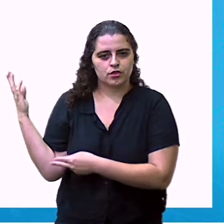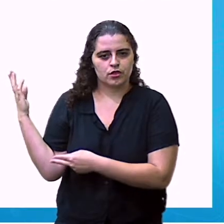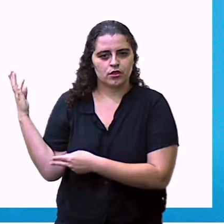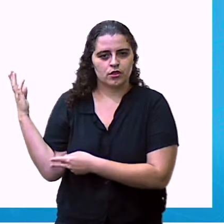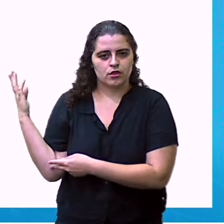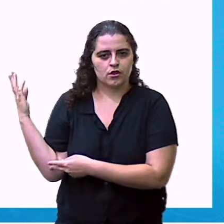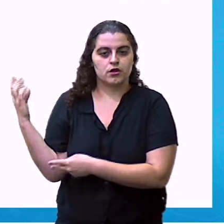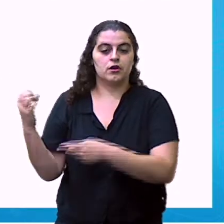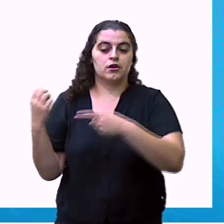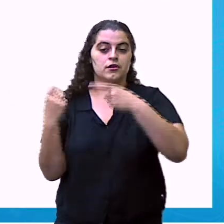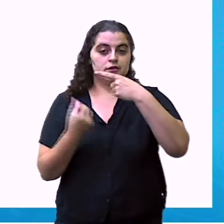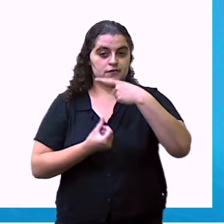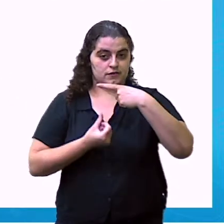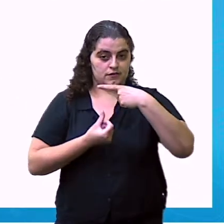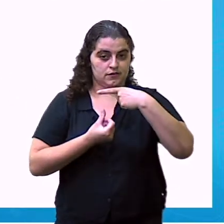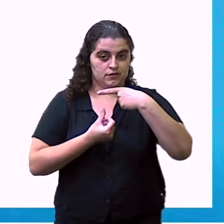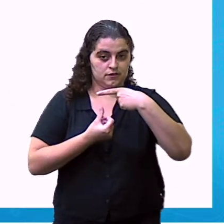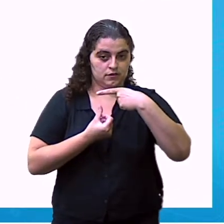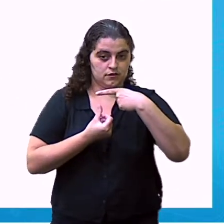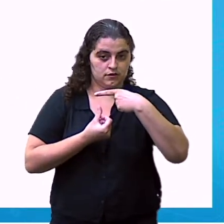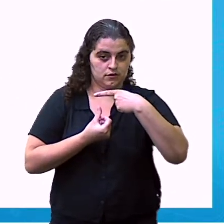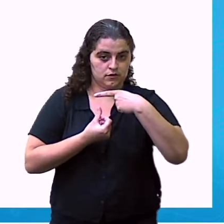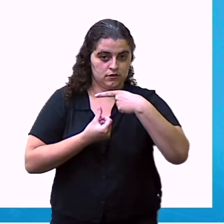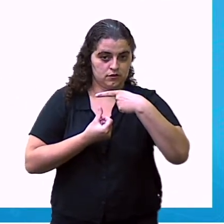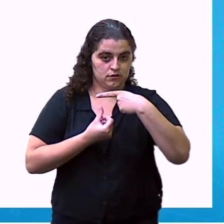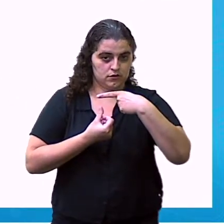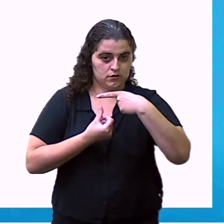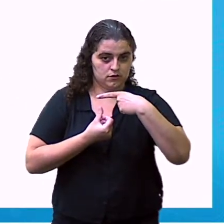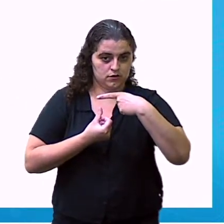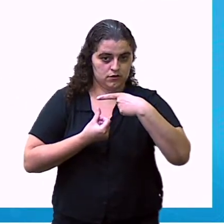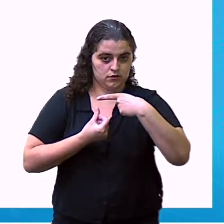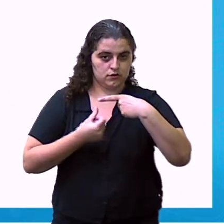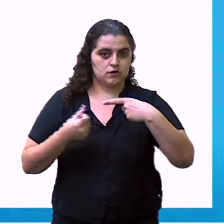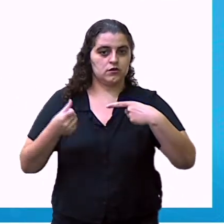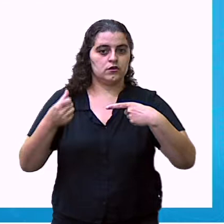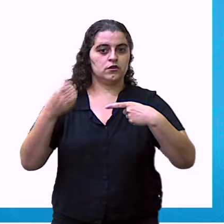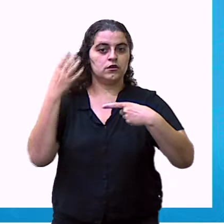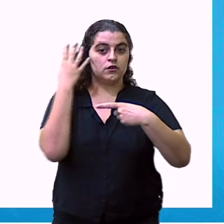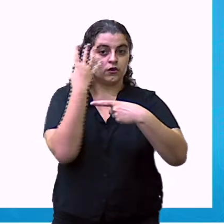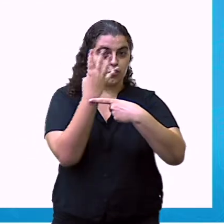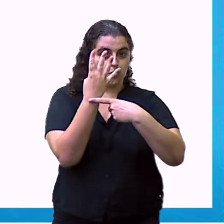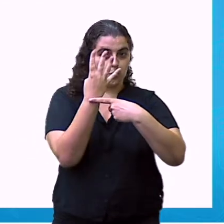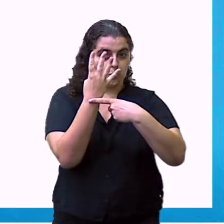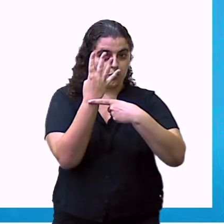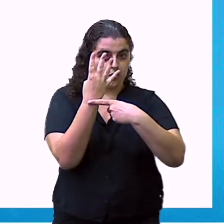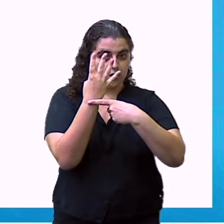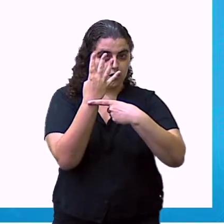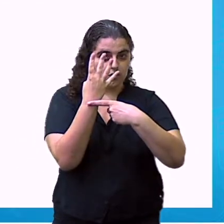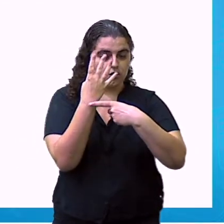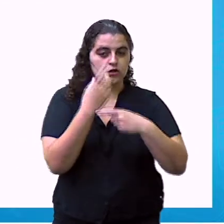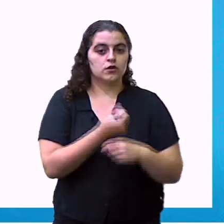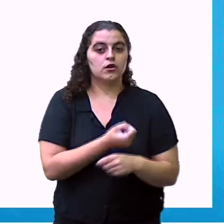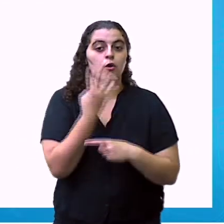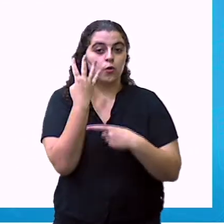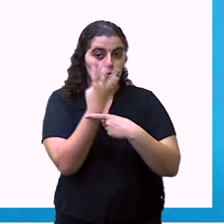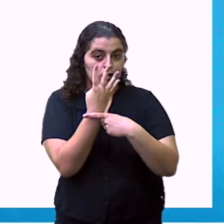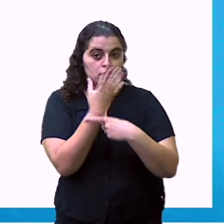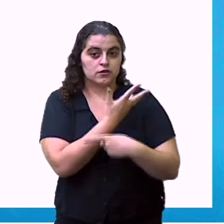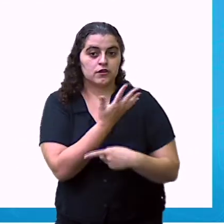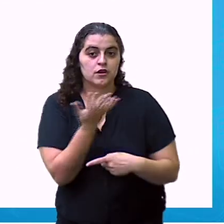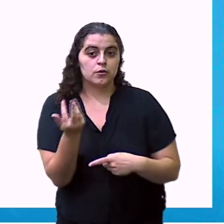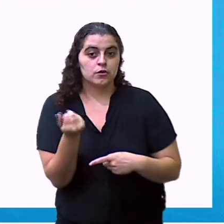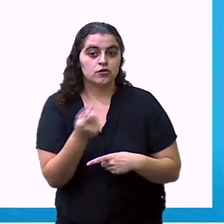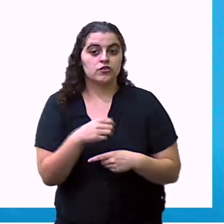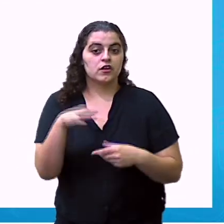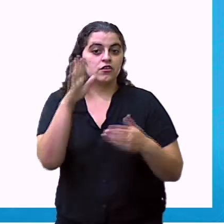denominador, que é o número 6, ou seja, em quantas partes a figura foi fracionada, e o número 4,